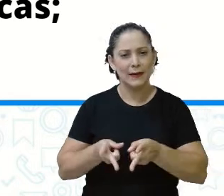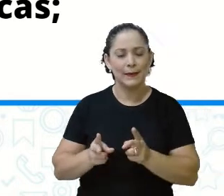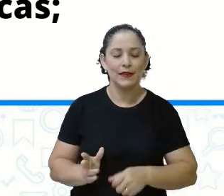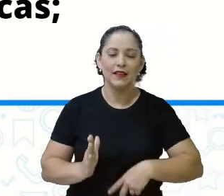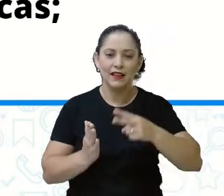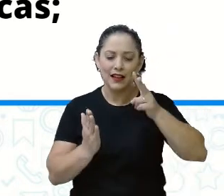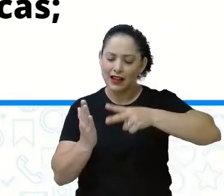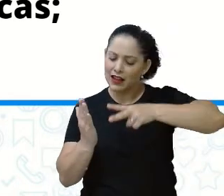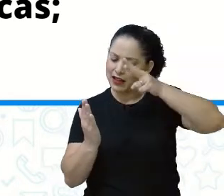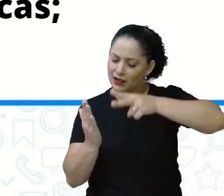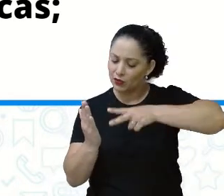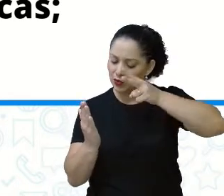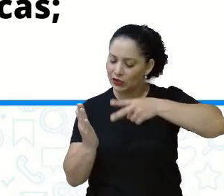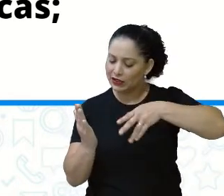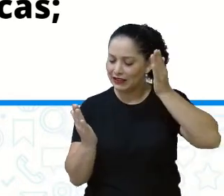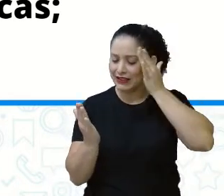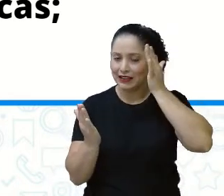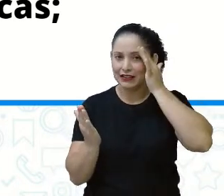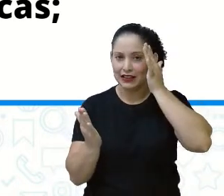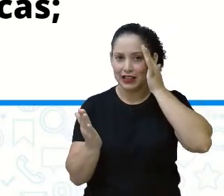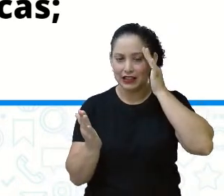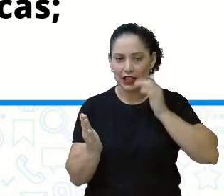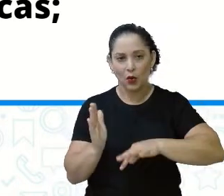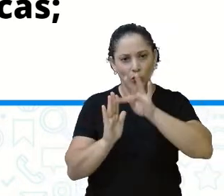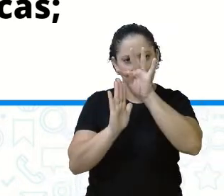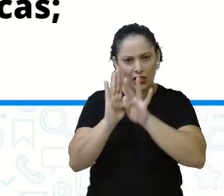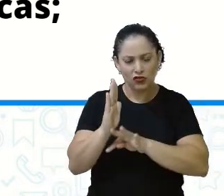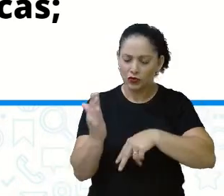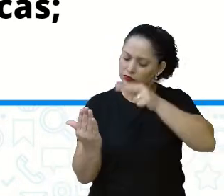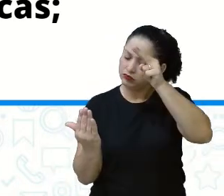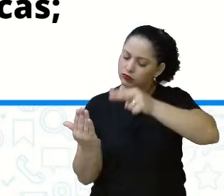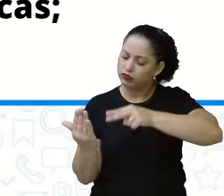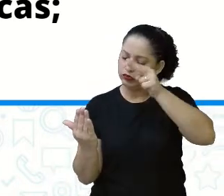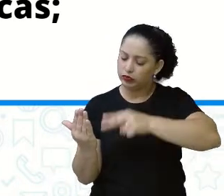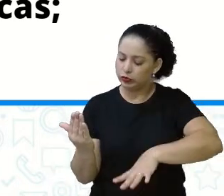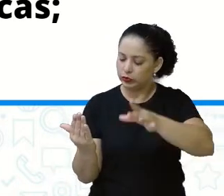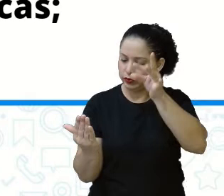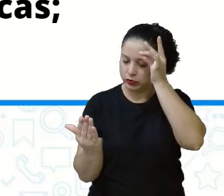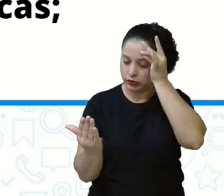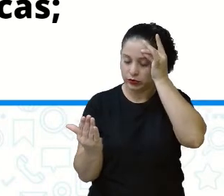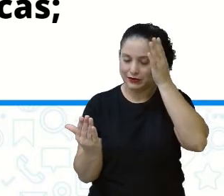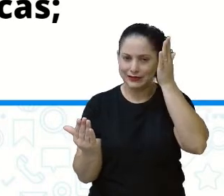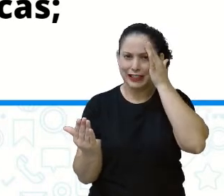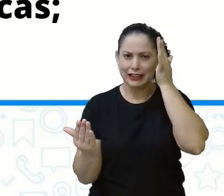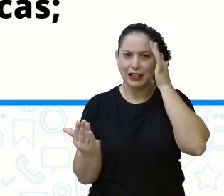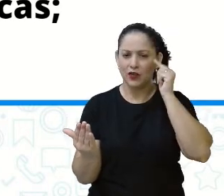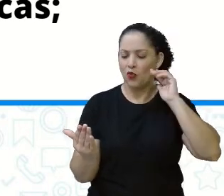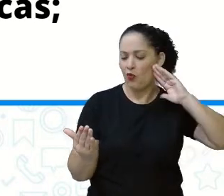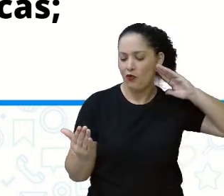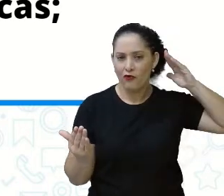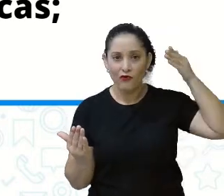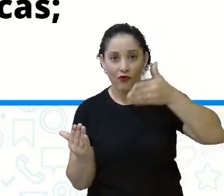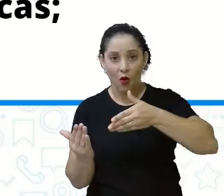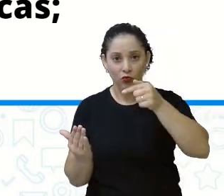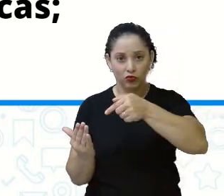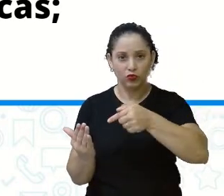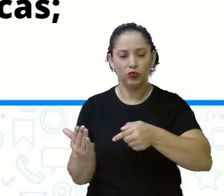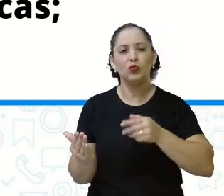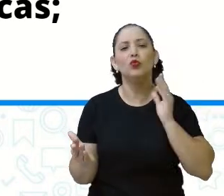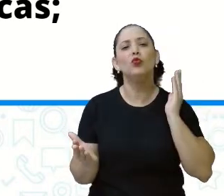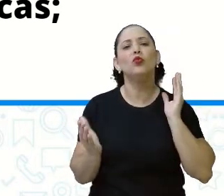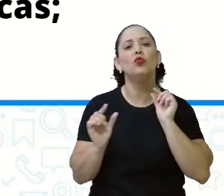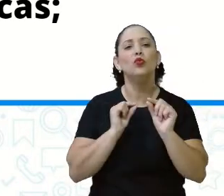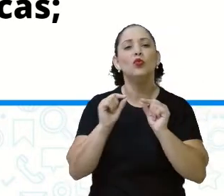e compreendendo o texto. Identificando a ideia central desse texto. De que é que o texto está